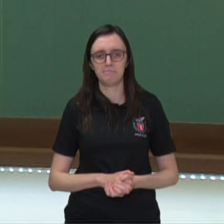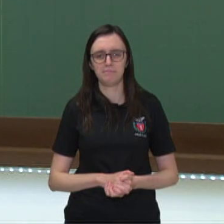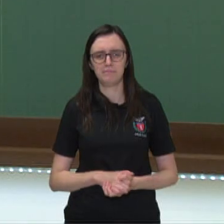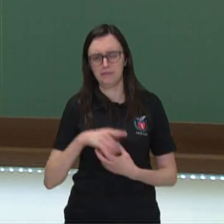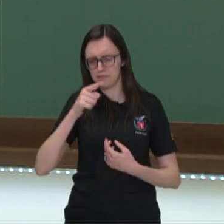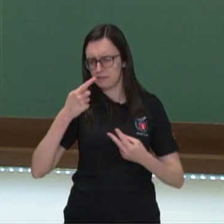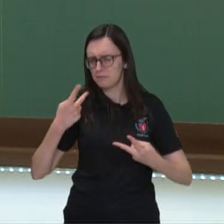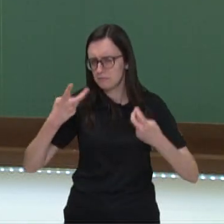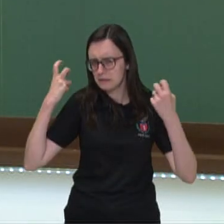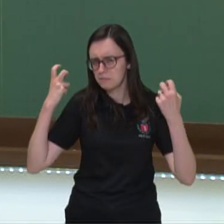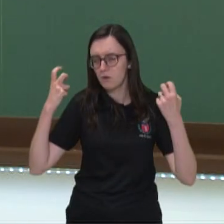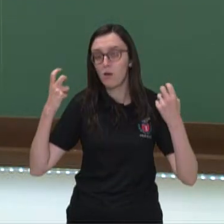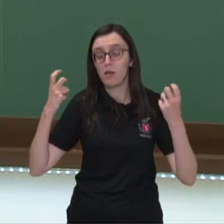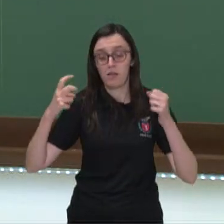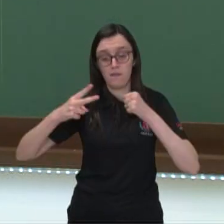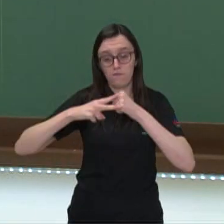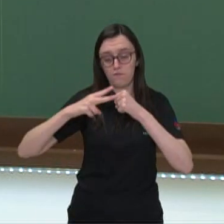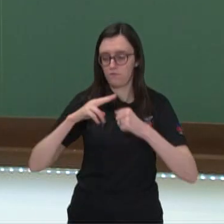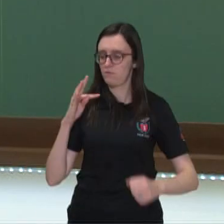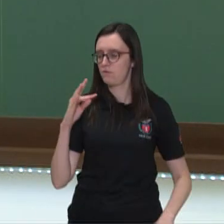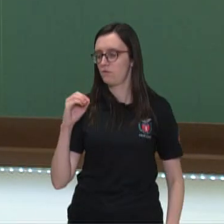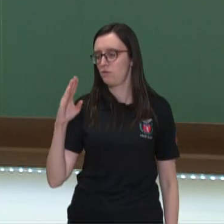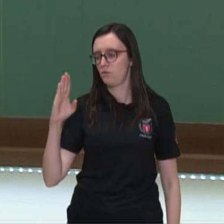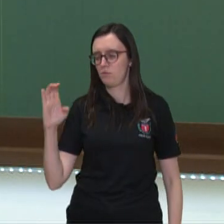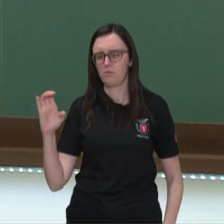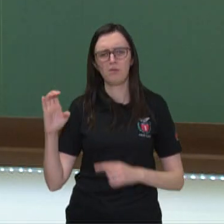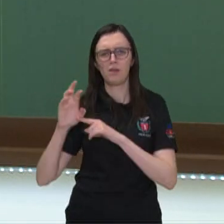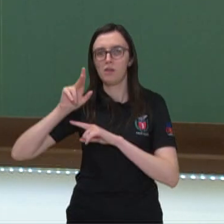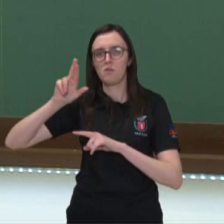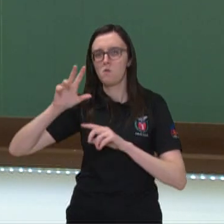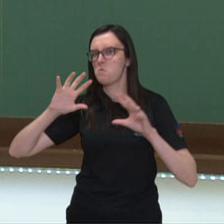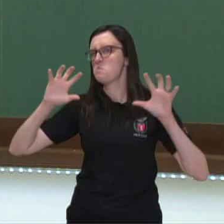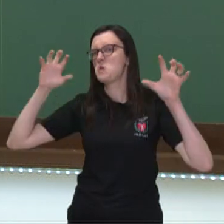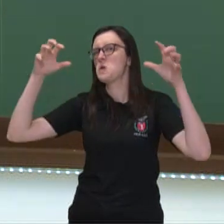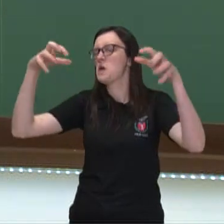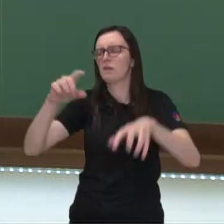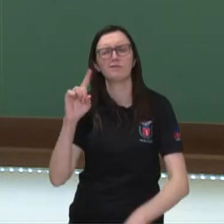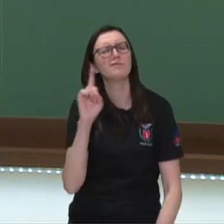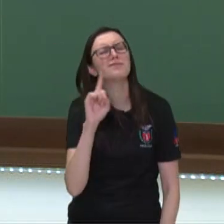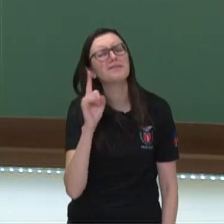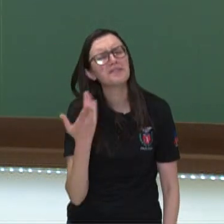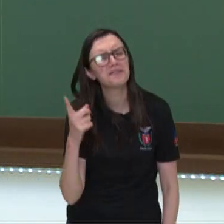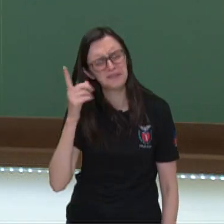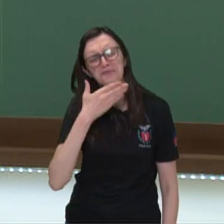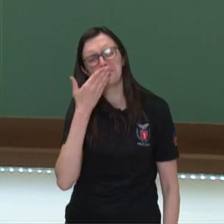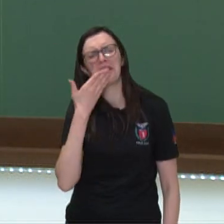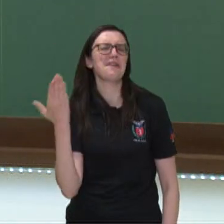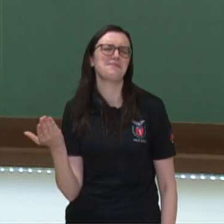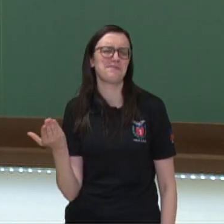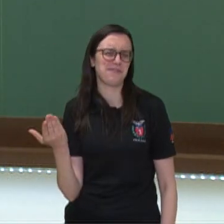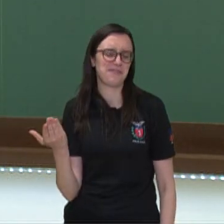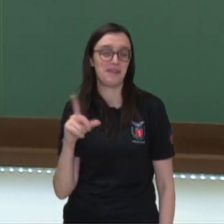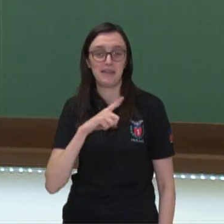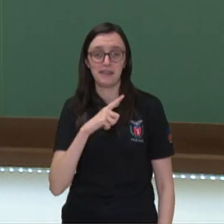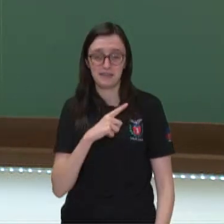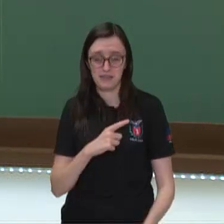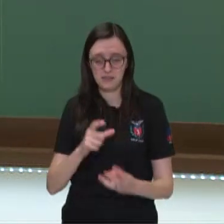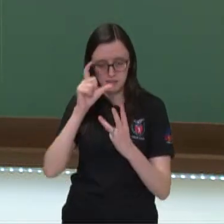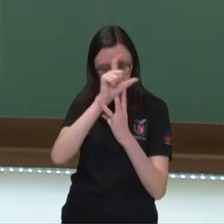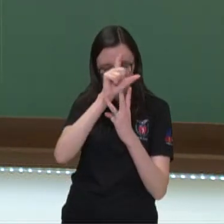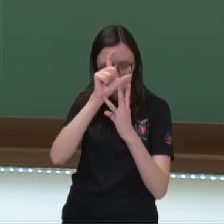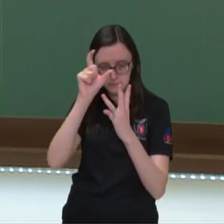Você percebeu então que o verbo to be não é um bicho de sete cabeças, é uma moleza. São três